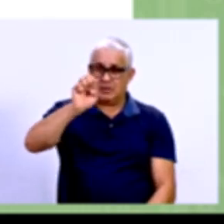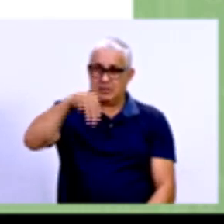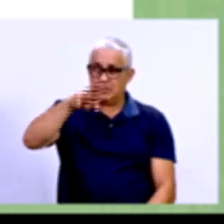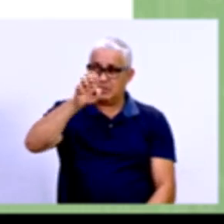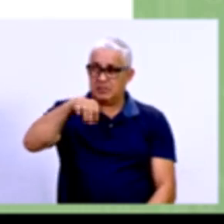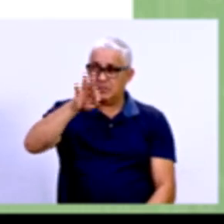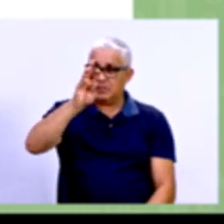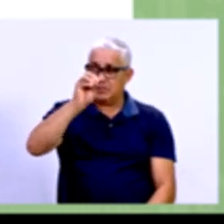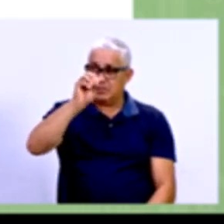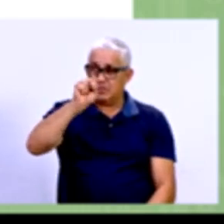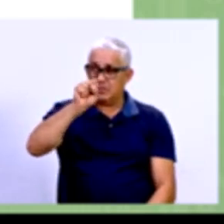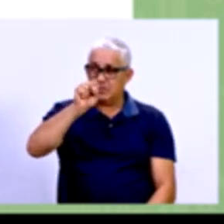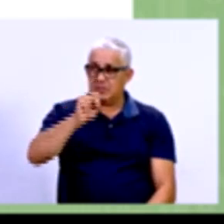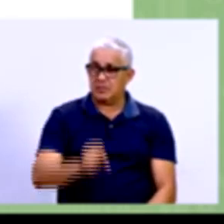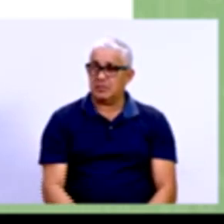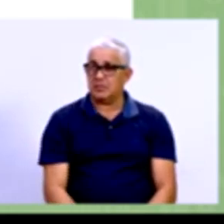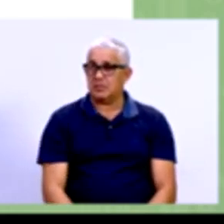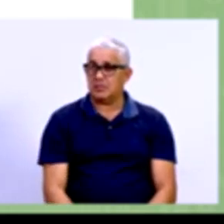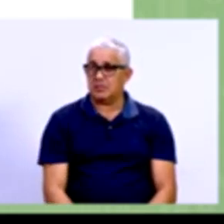minha canetinha.